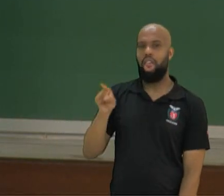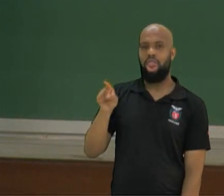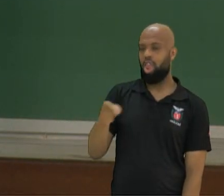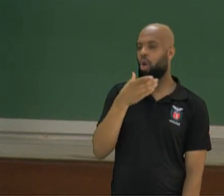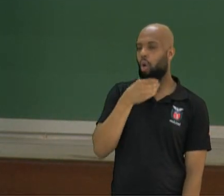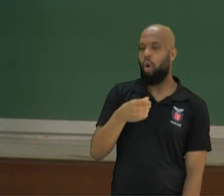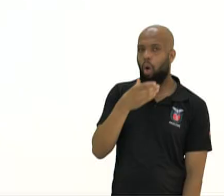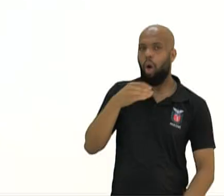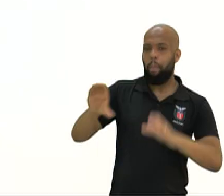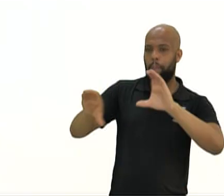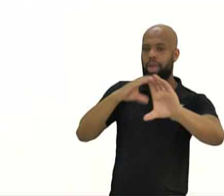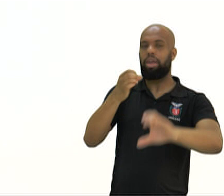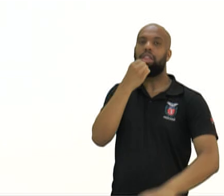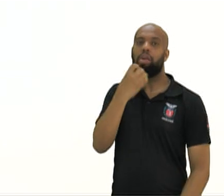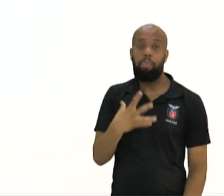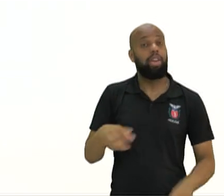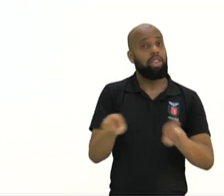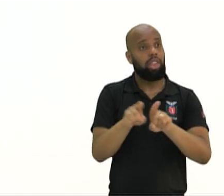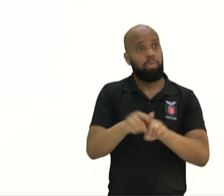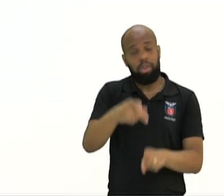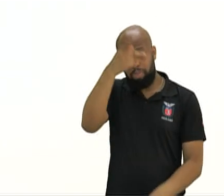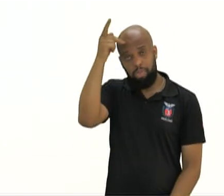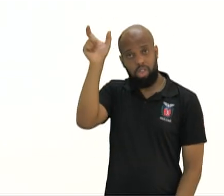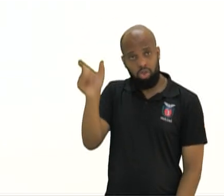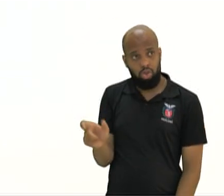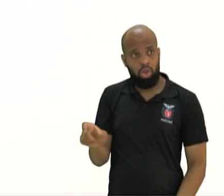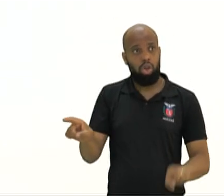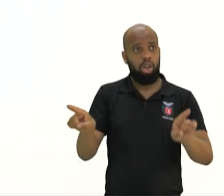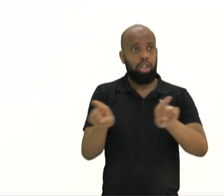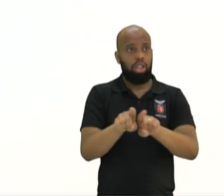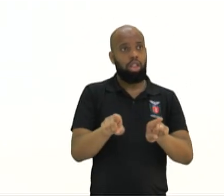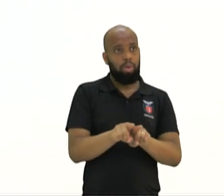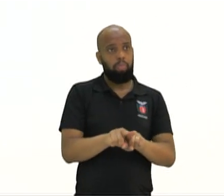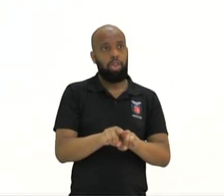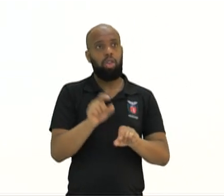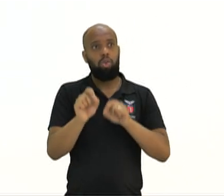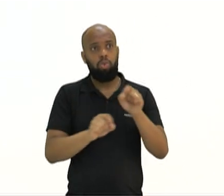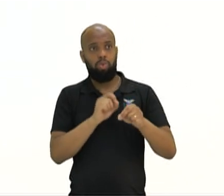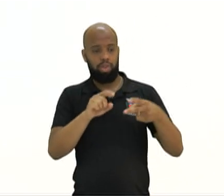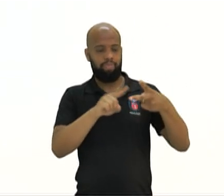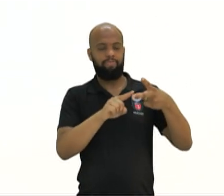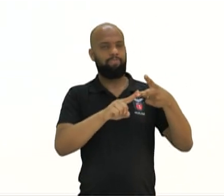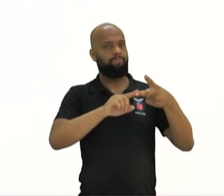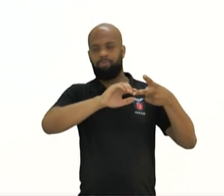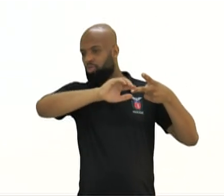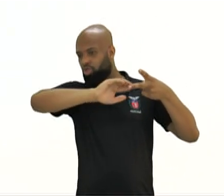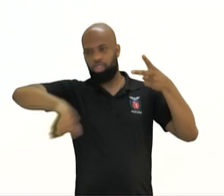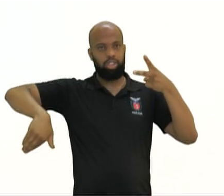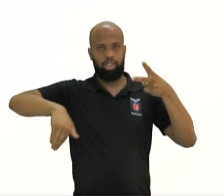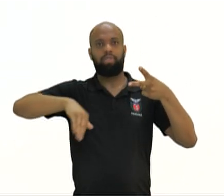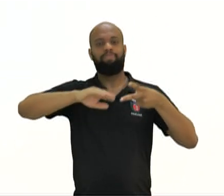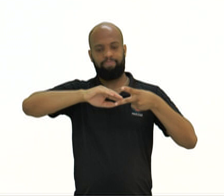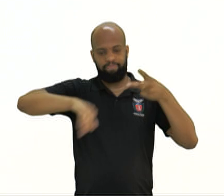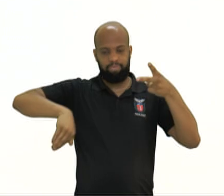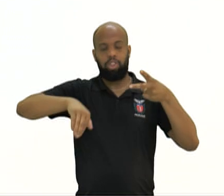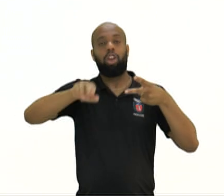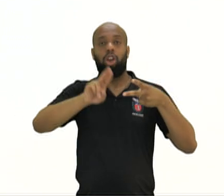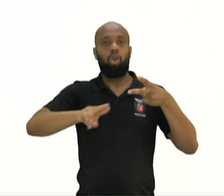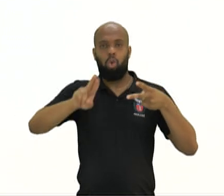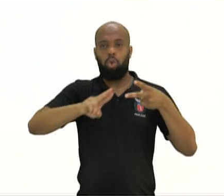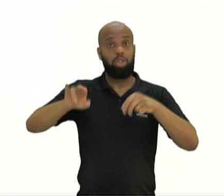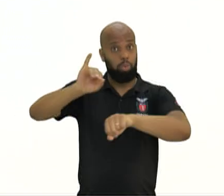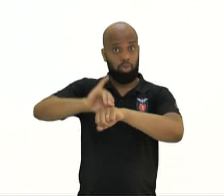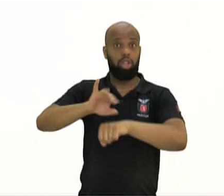bem. Estamos falando de uma pessoa, de um homem. Então, a gente logo de cara elimina a letra B, o it, que é utilizada para